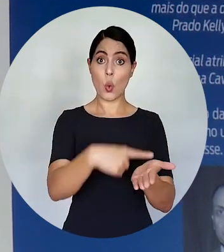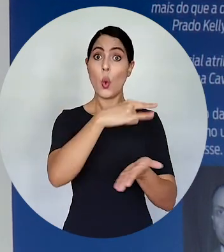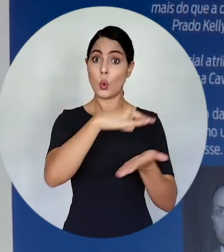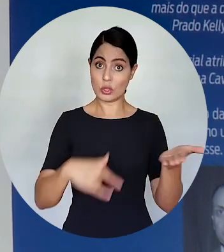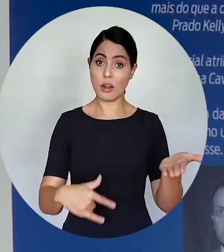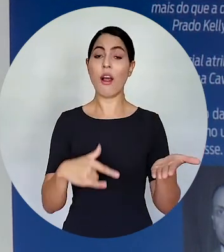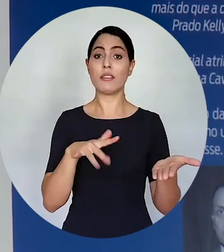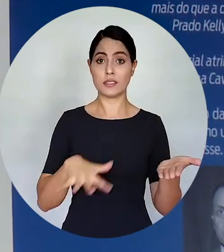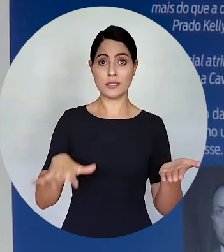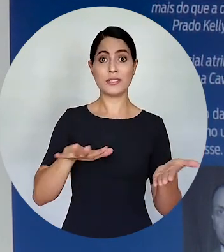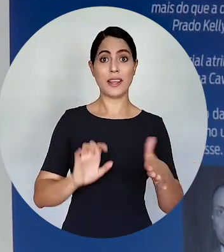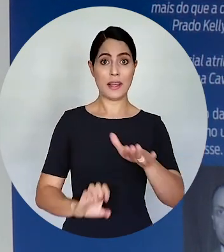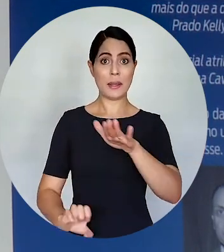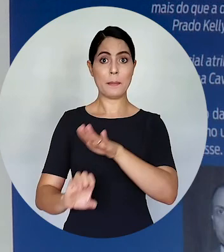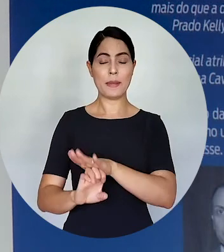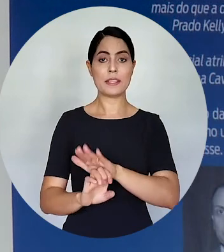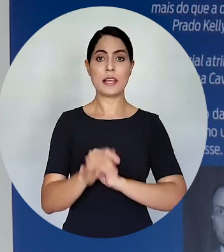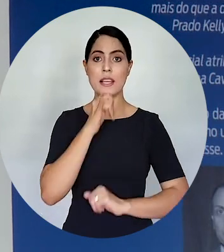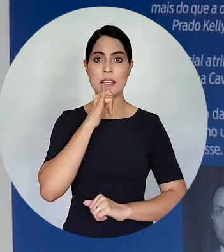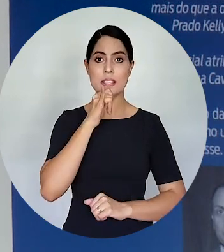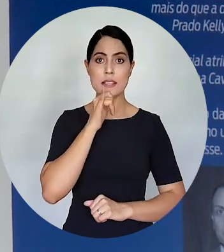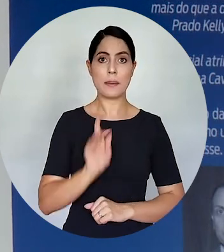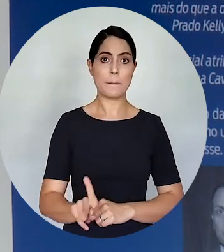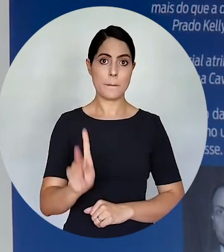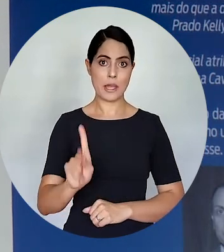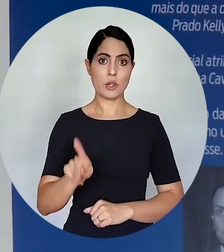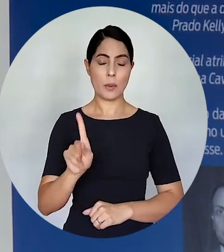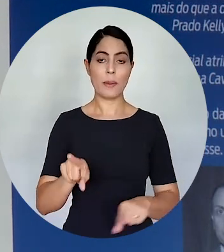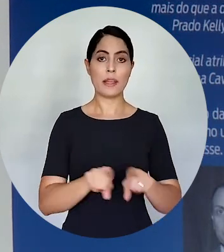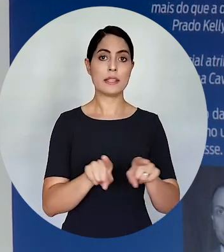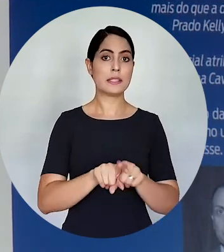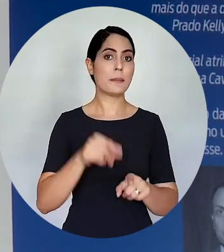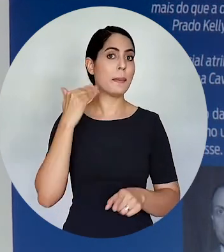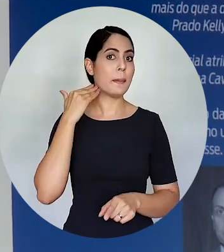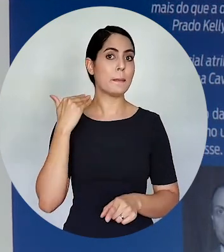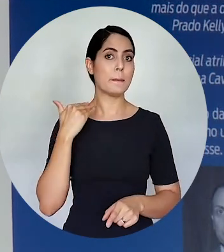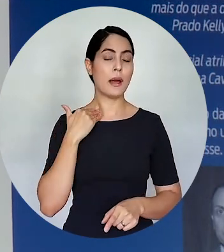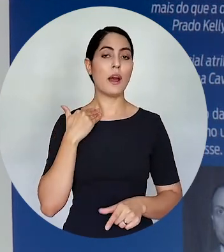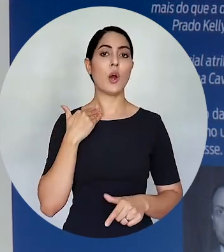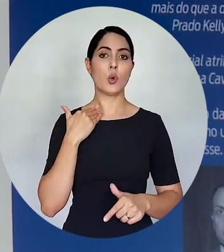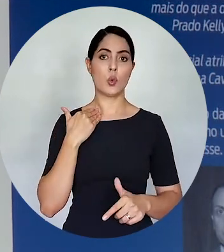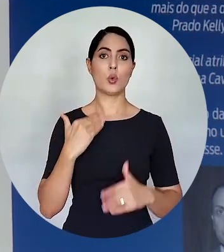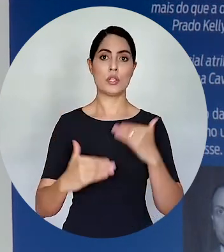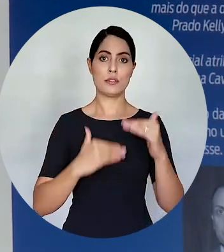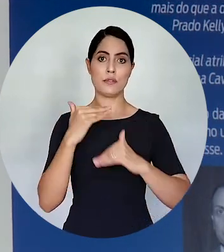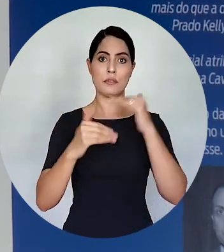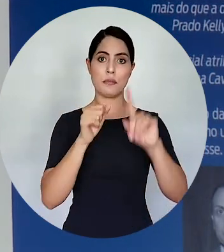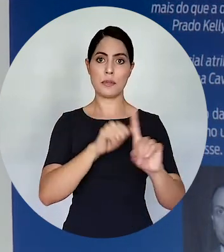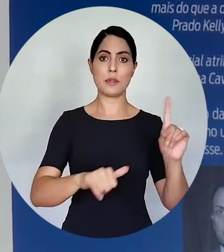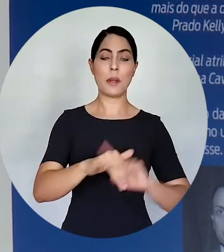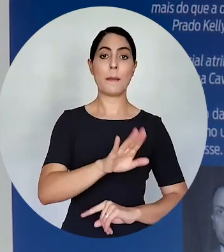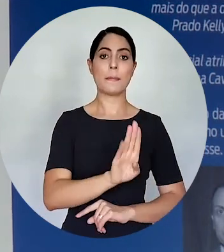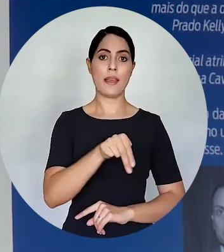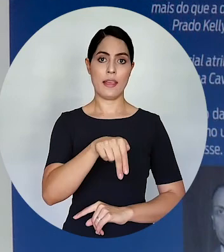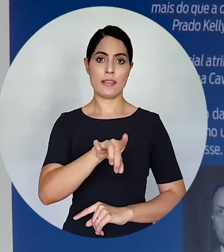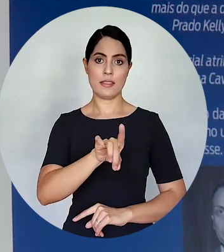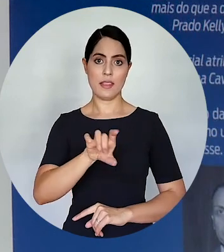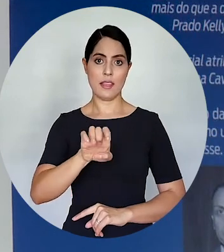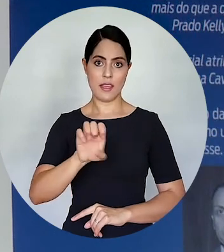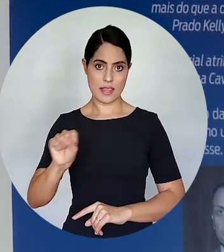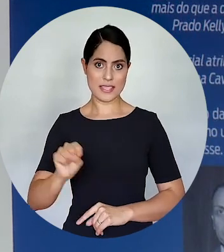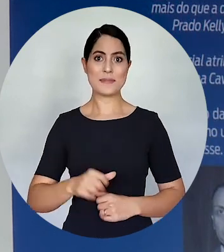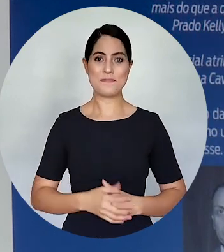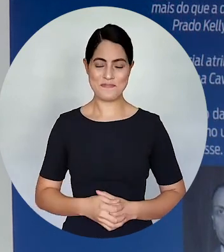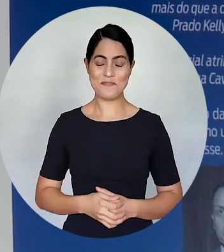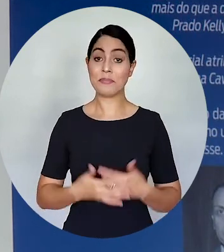firmaram contratos com empresas estatais, como a Petrobras e o Banco Nacional de Desenvolvimento